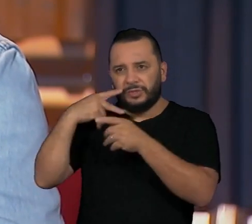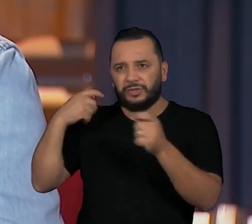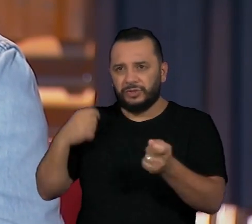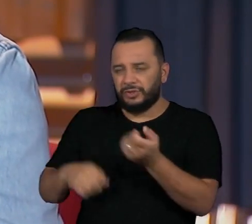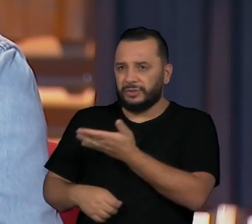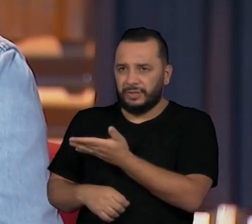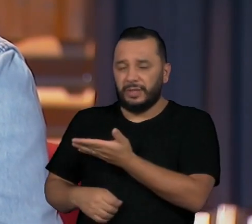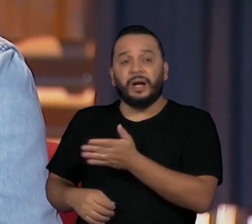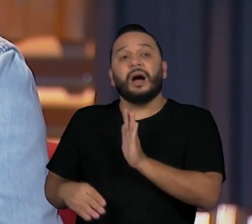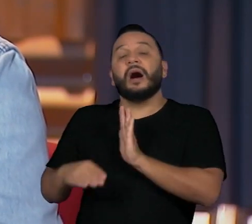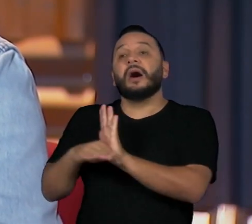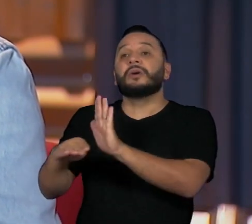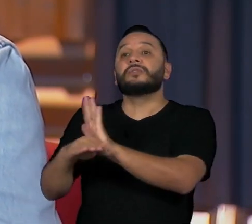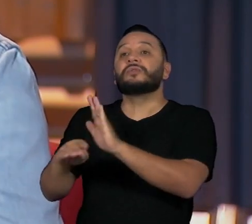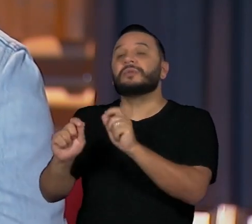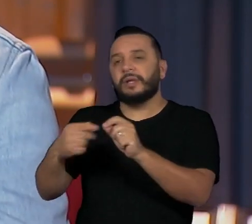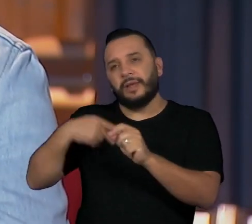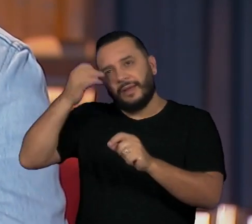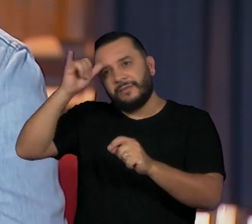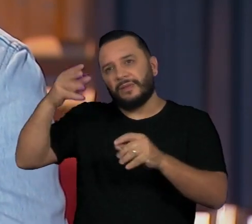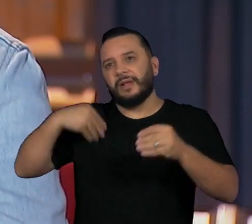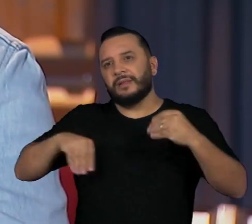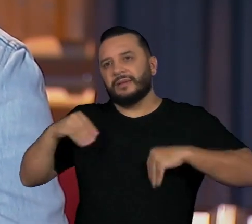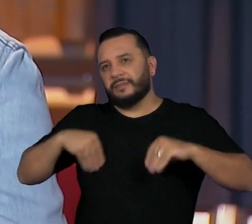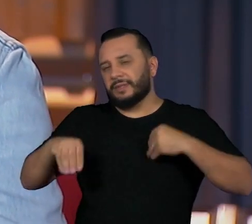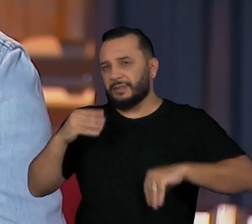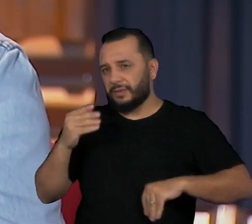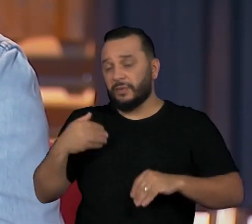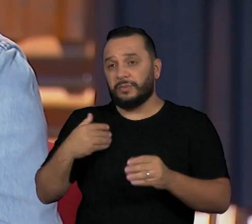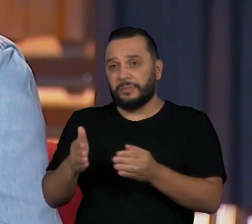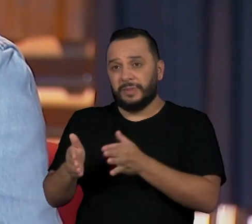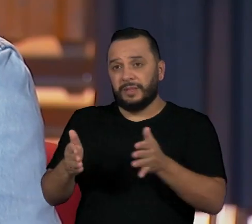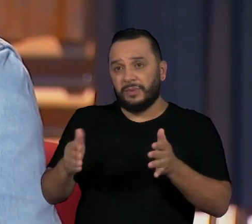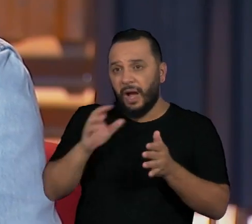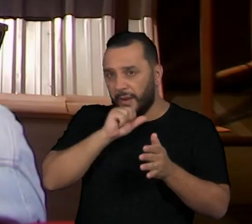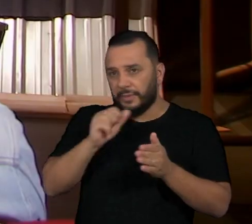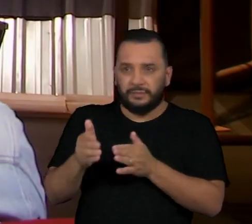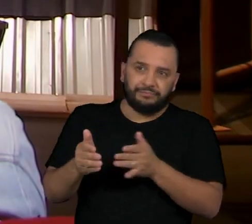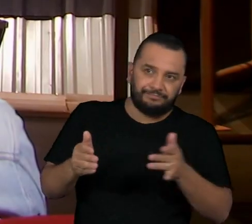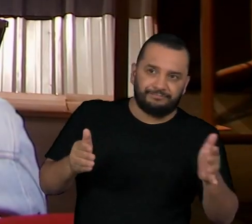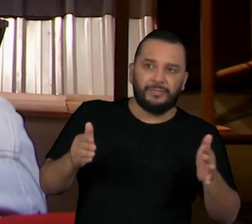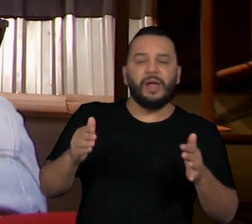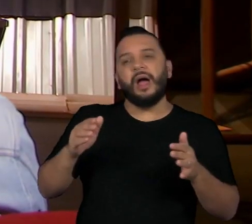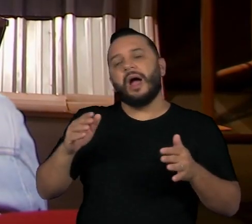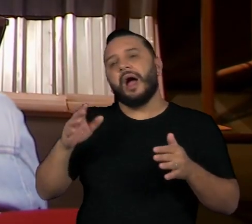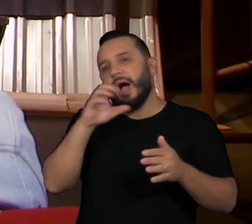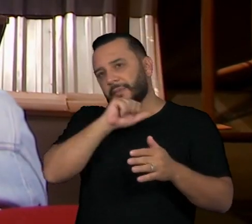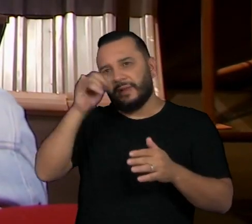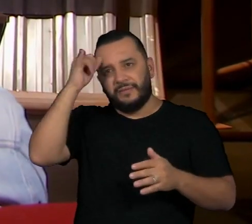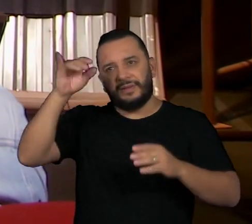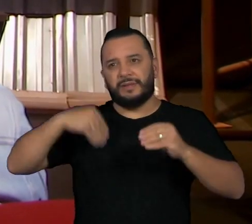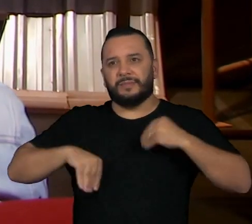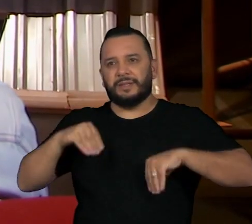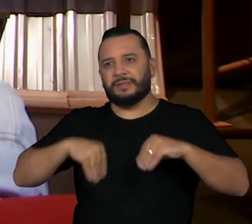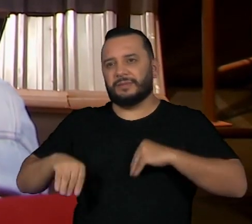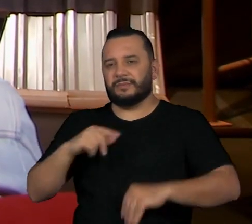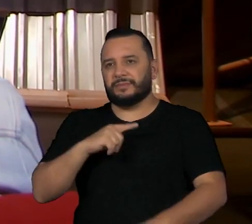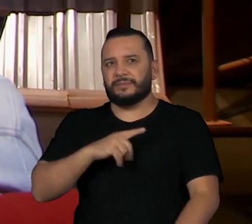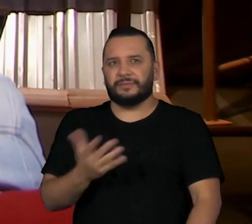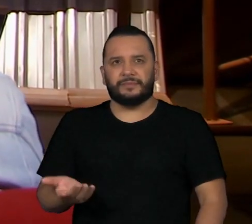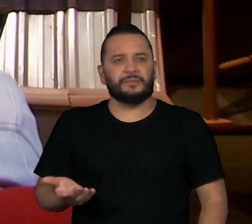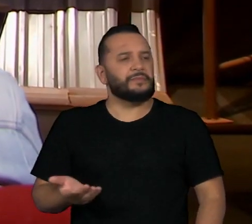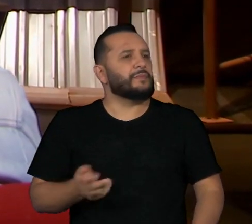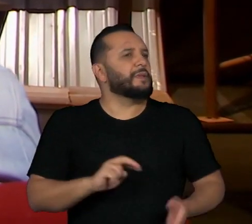tem poderosos efeitos antidepressivos, tanto no curto prazo quanto no médio prazo. O que que essa aproximação de algo